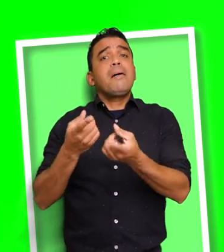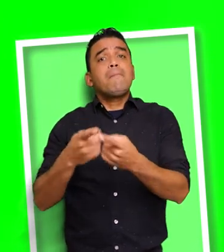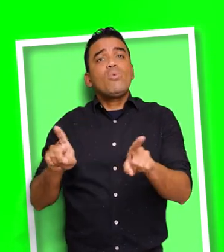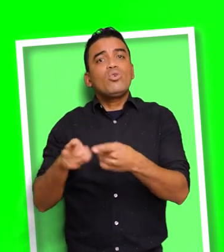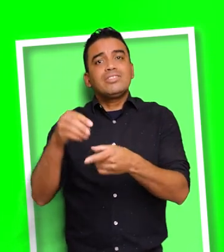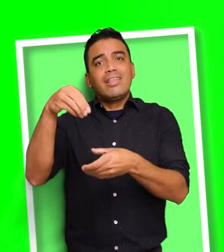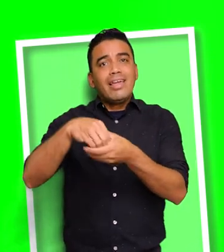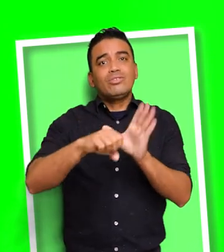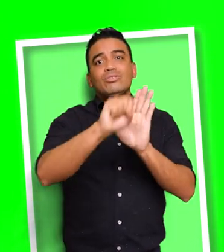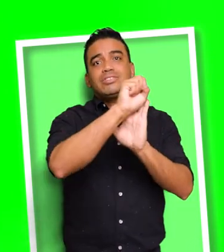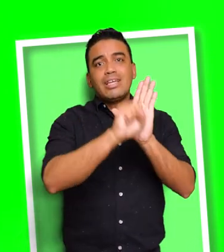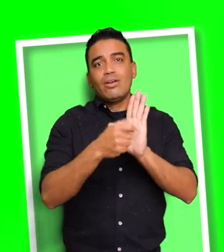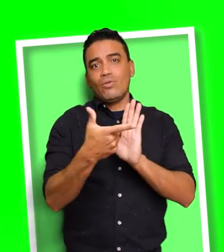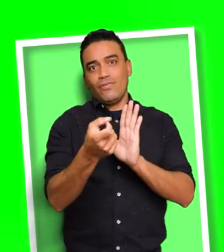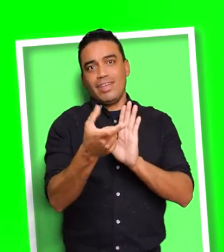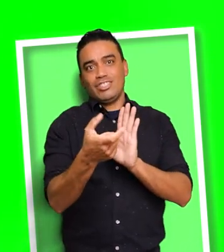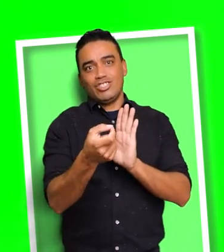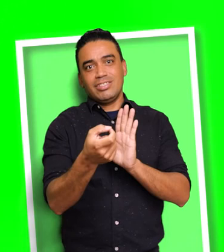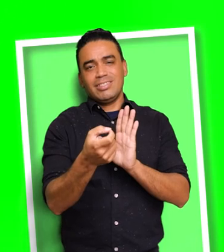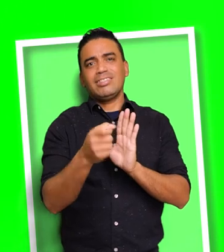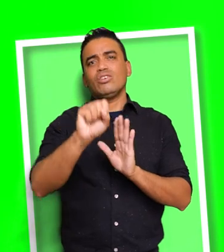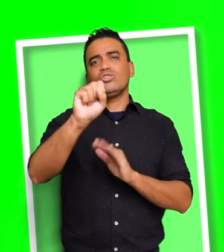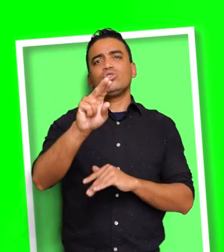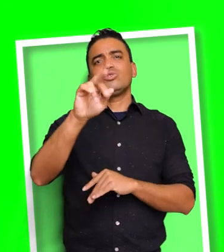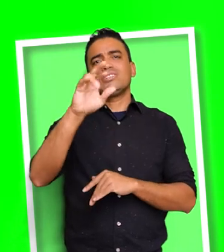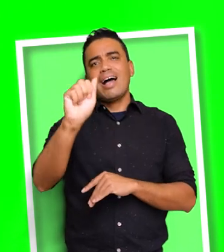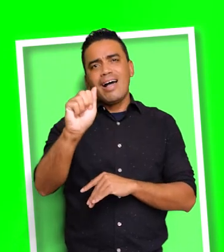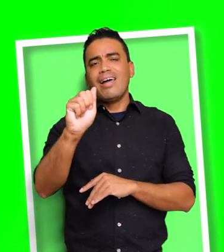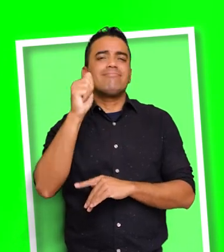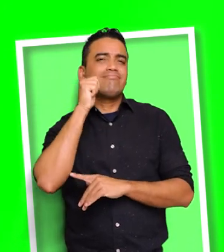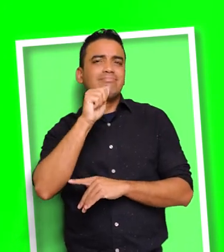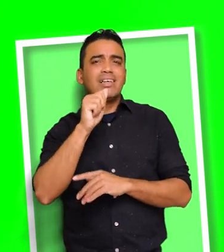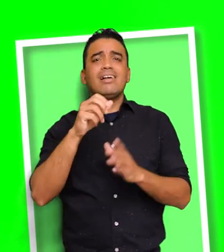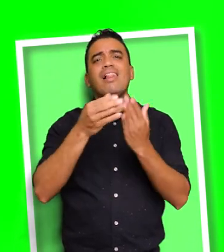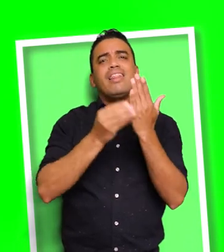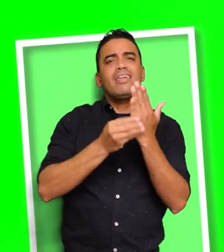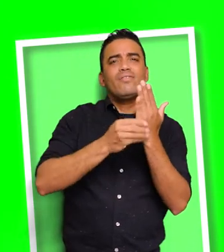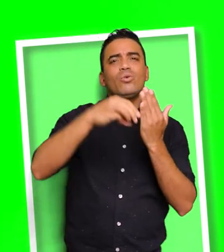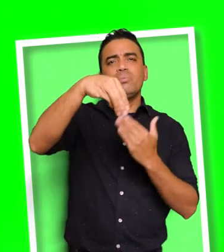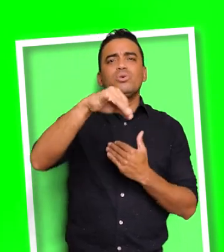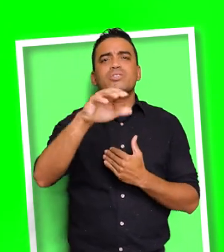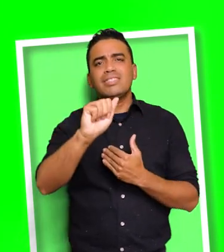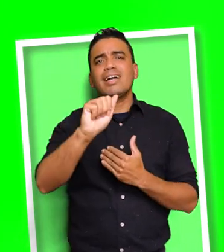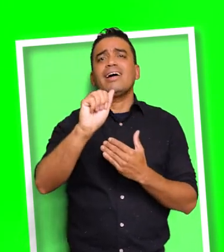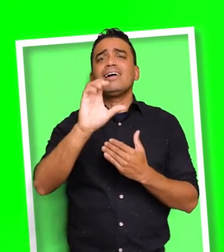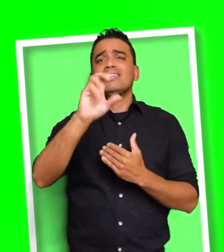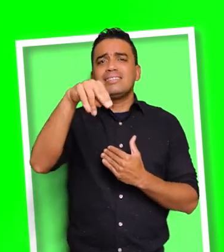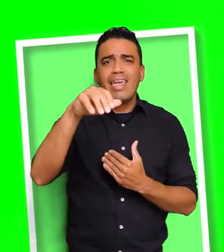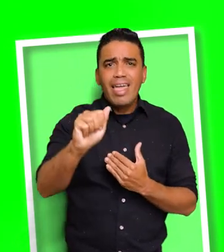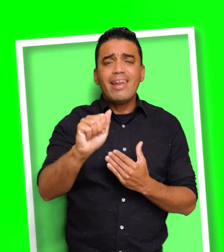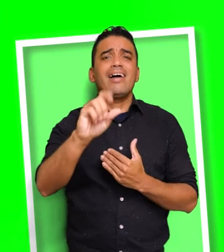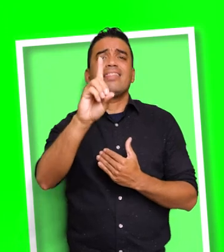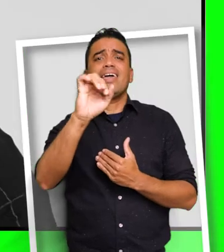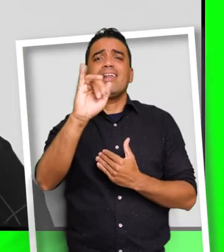foi feito pela Jussara Fernandino. Eu vou colar o nome do livro, que é Música e Cena, uma proposta de delineamento da musicalidade